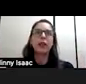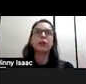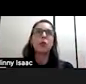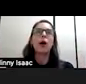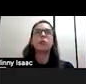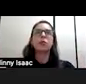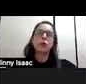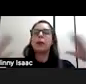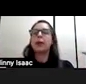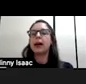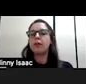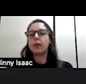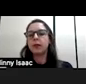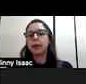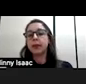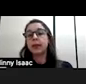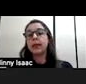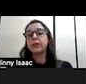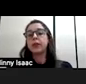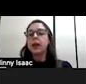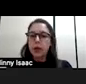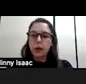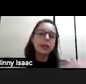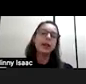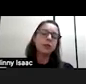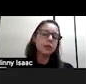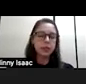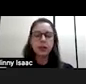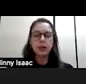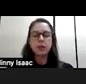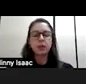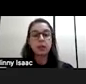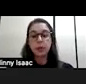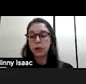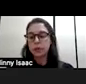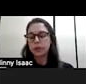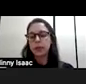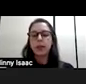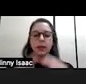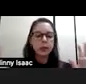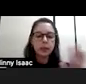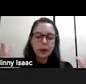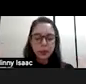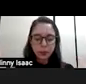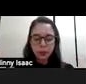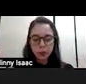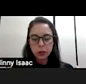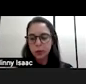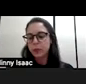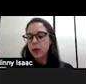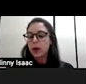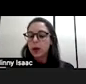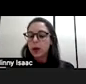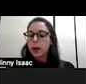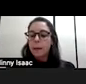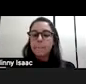para um evento no qual, se eu suplementava ômega 3, eu ia reduzir os endocannabinoides. E isso lá no início dos anos